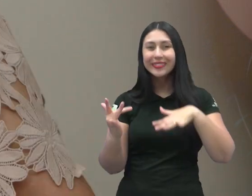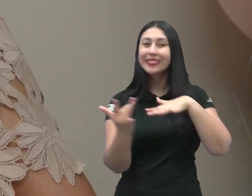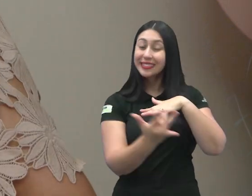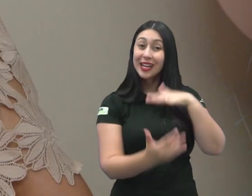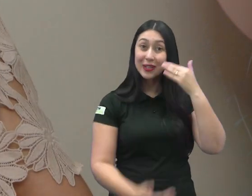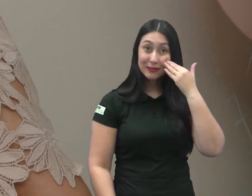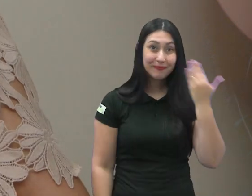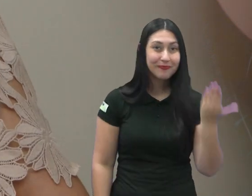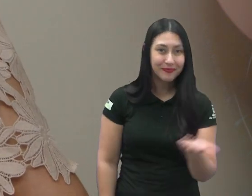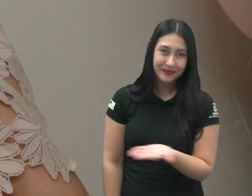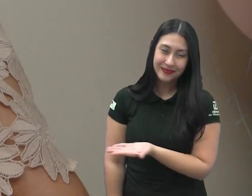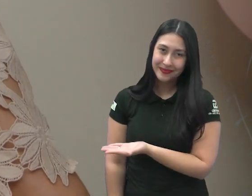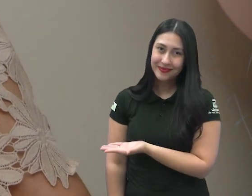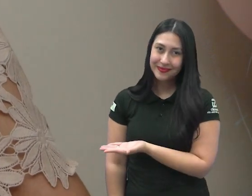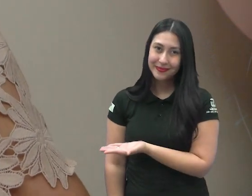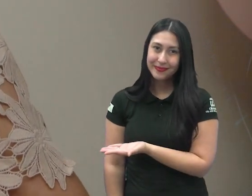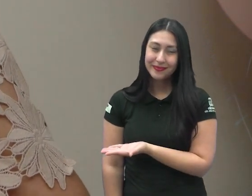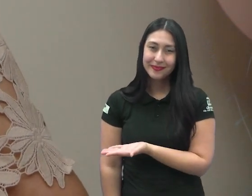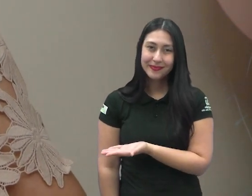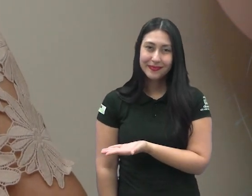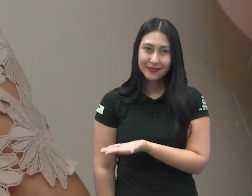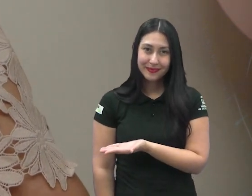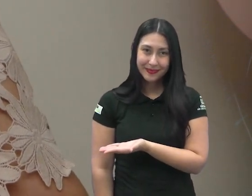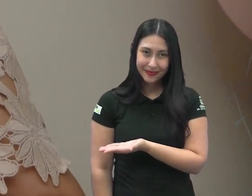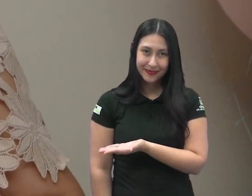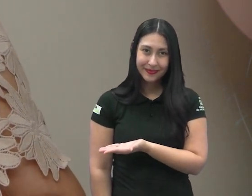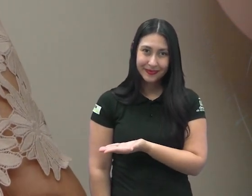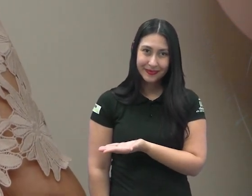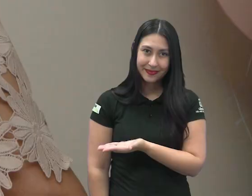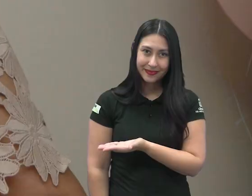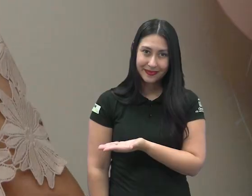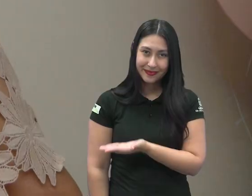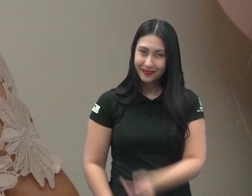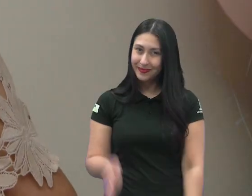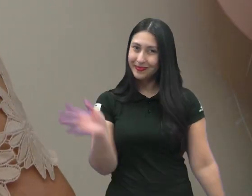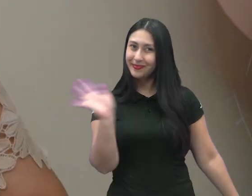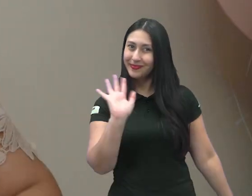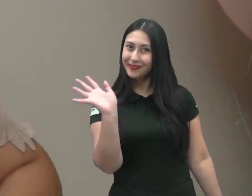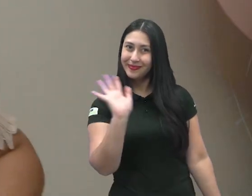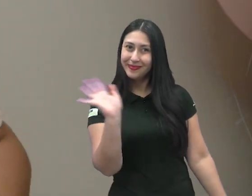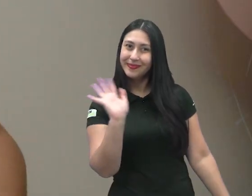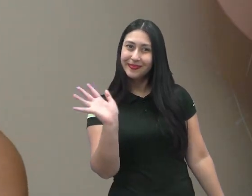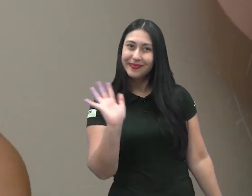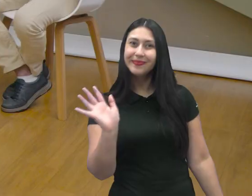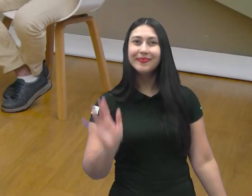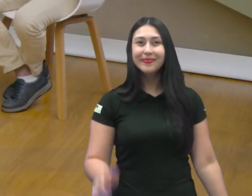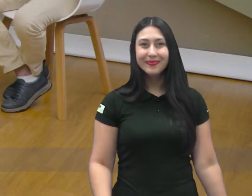bem fácil, @TV Câmara SJC. Até a próxima!